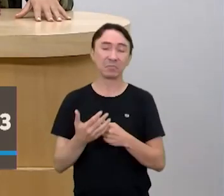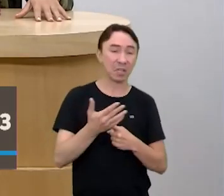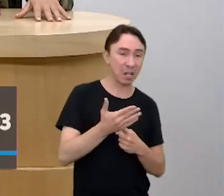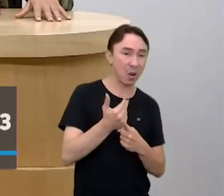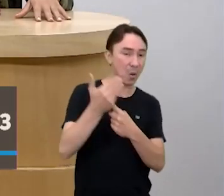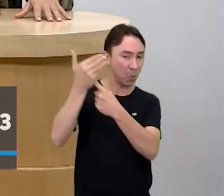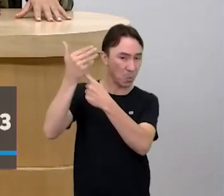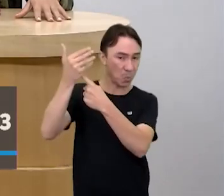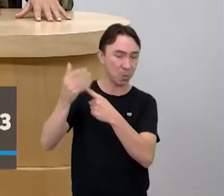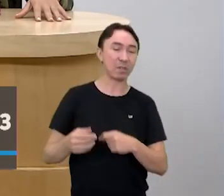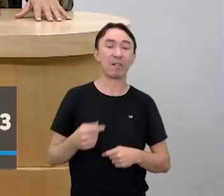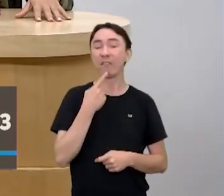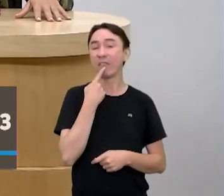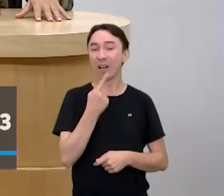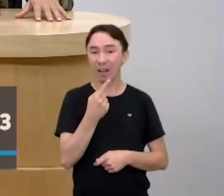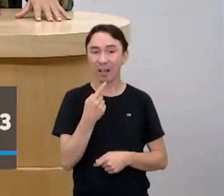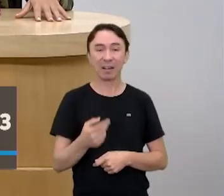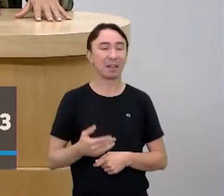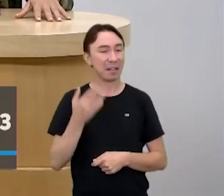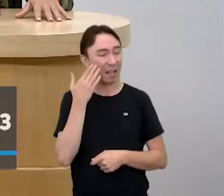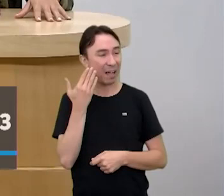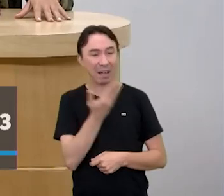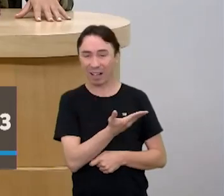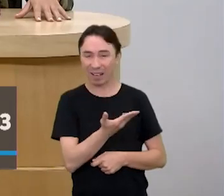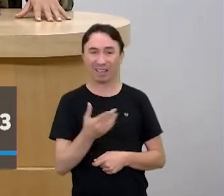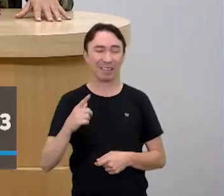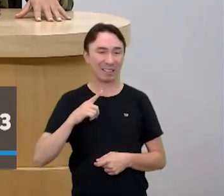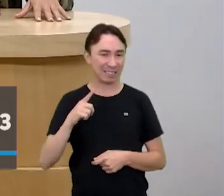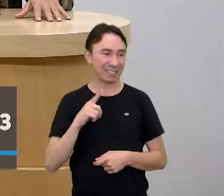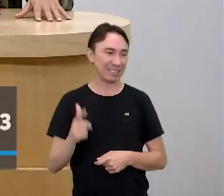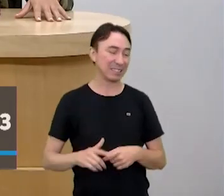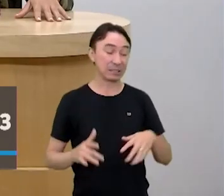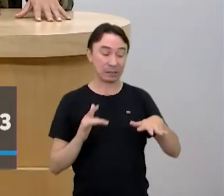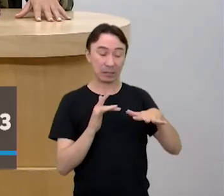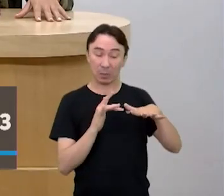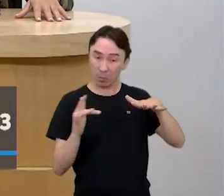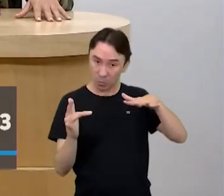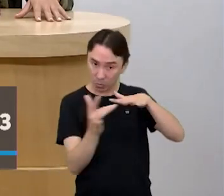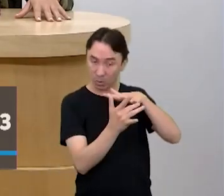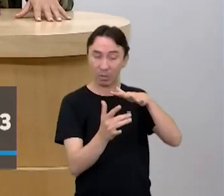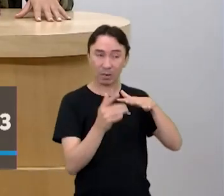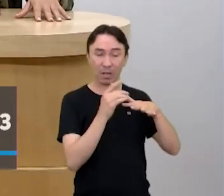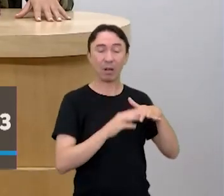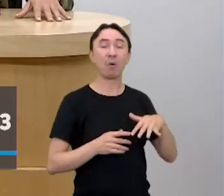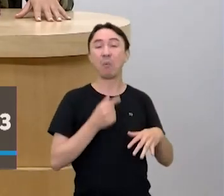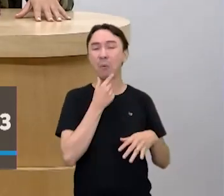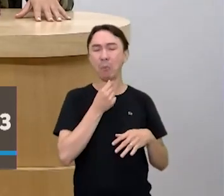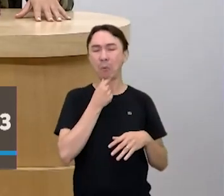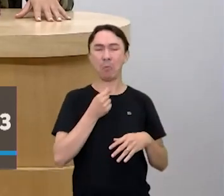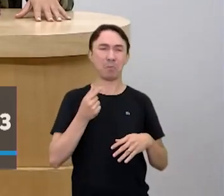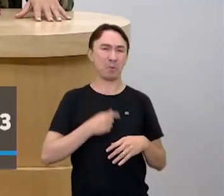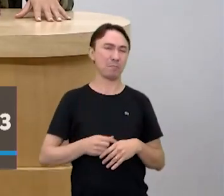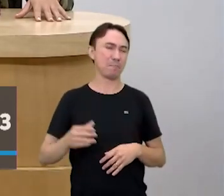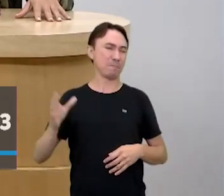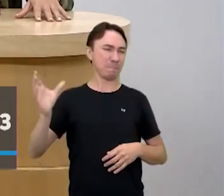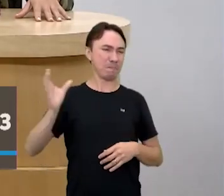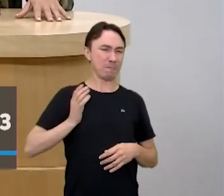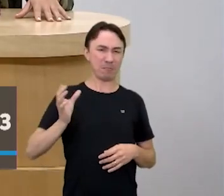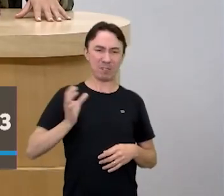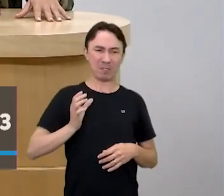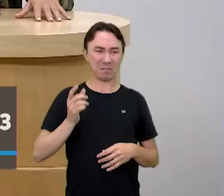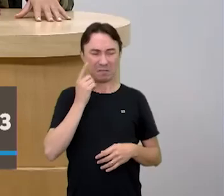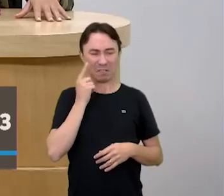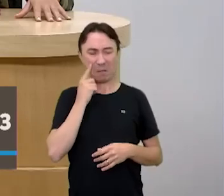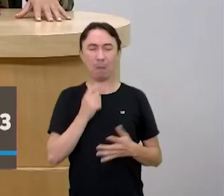rede social foi comprada por um bilionário, ou você fala, olha, tem um novo aplicativo que pode possibilitar o acesso